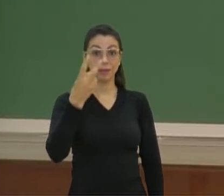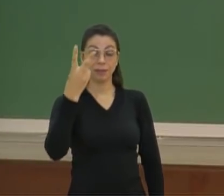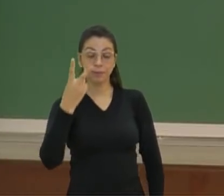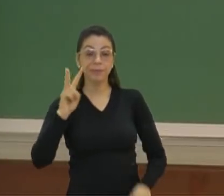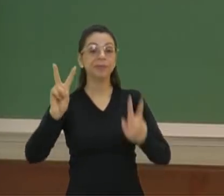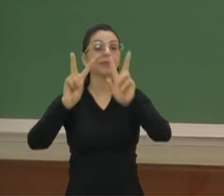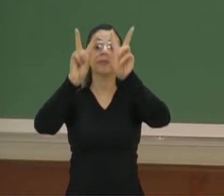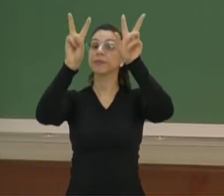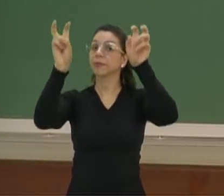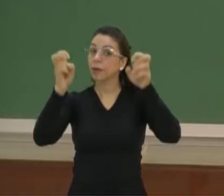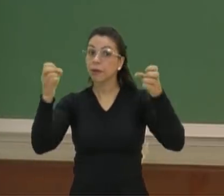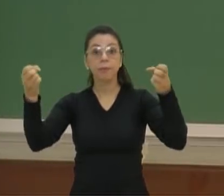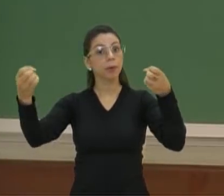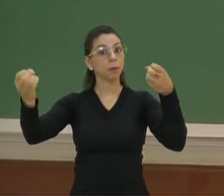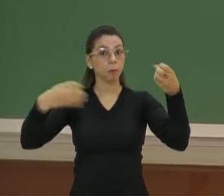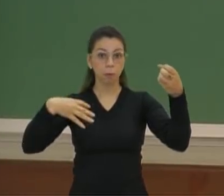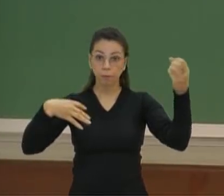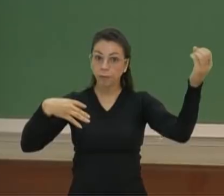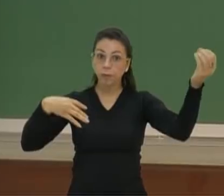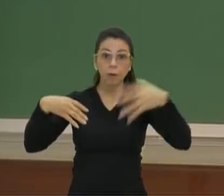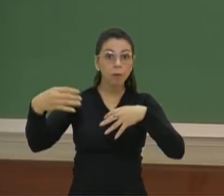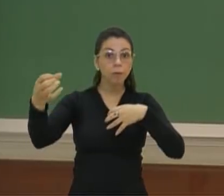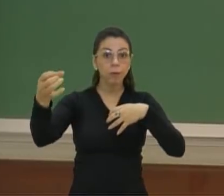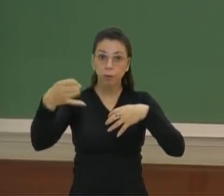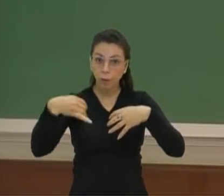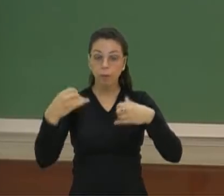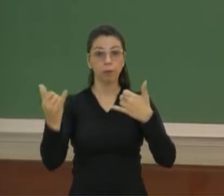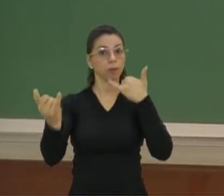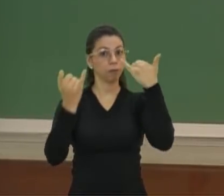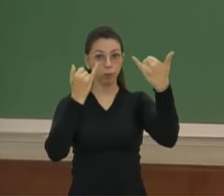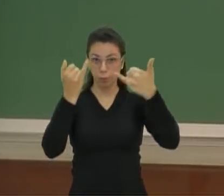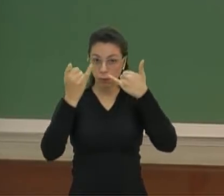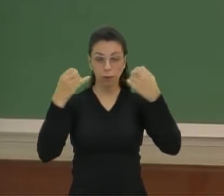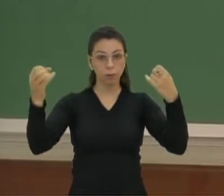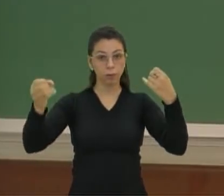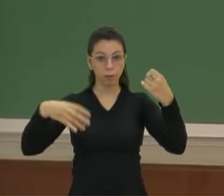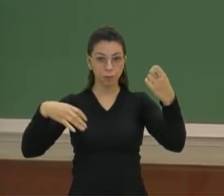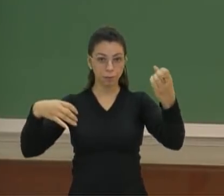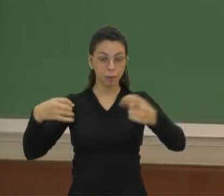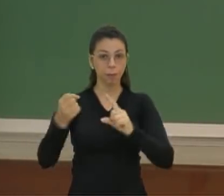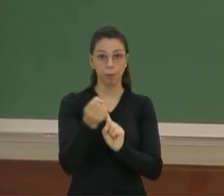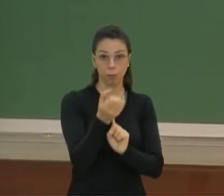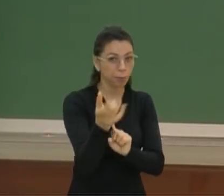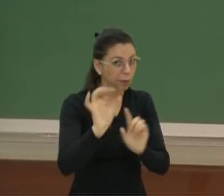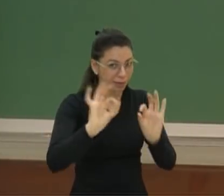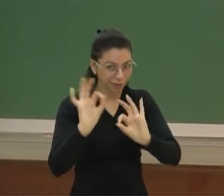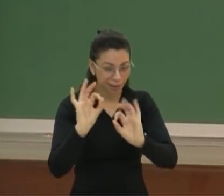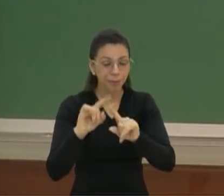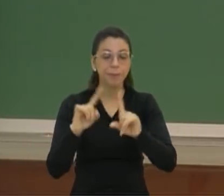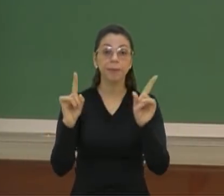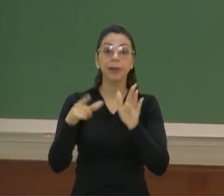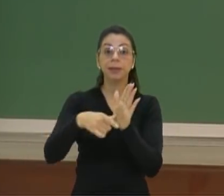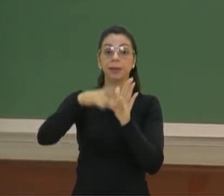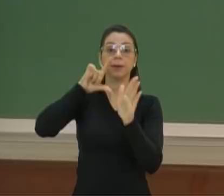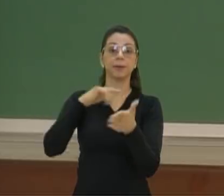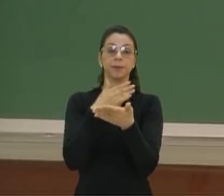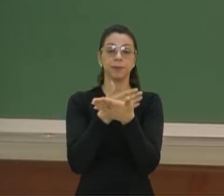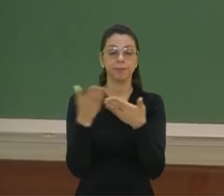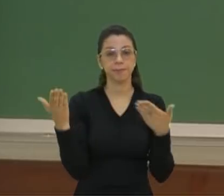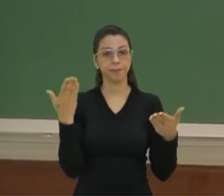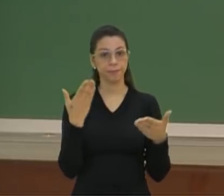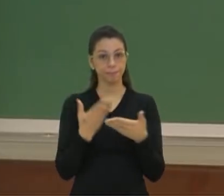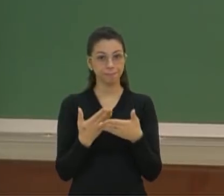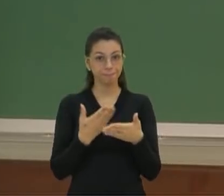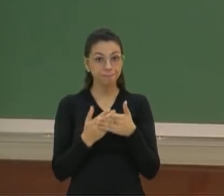assuntos totalmente diferentes, novos, eu não vou contar spoiler para vocês. Mas antes de começar a nossa aula de